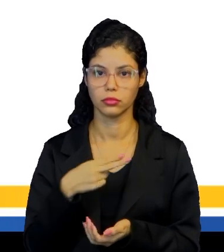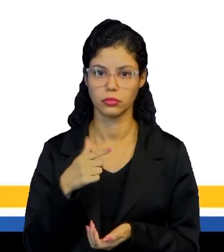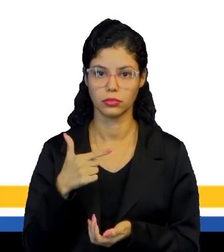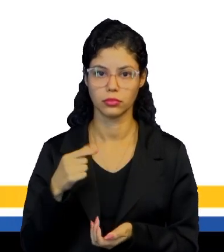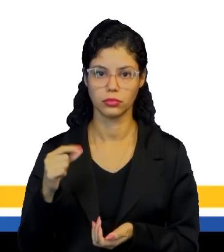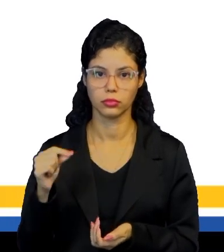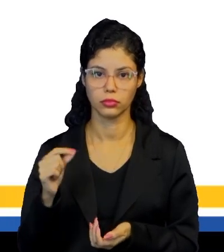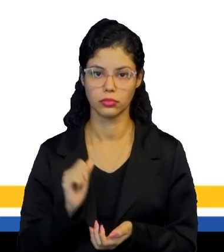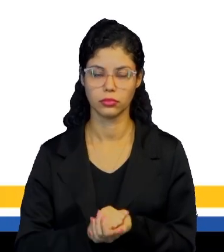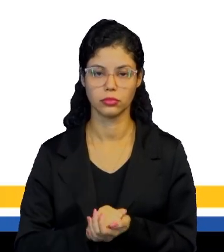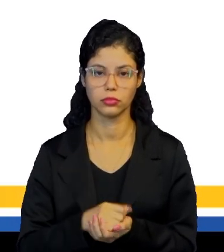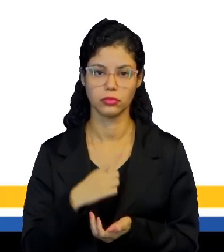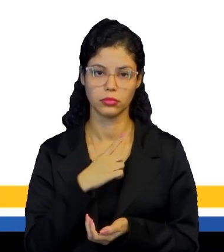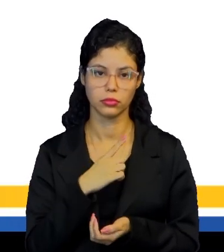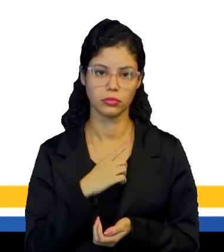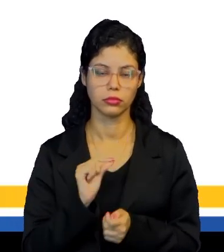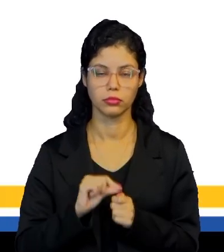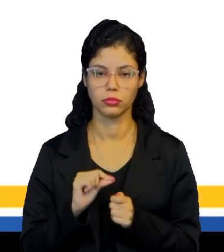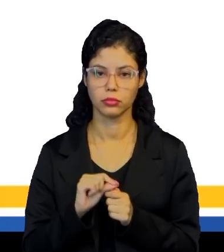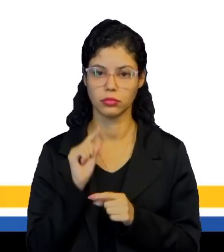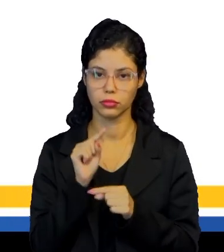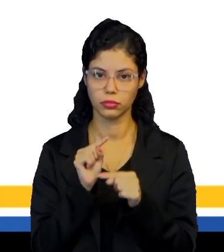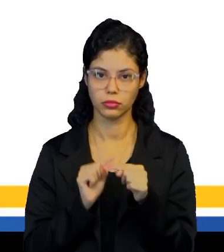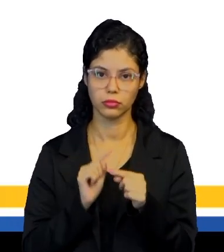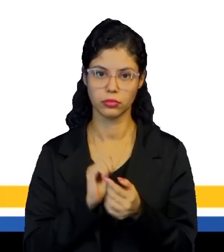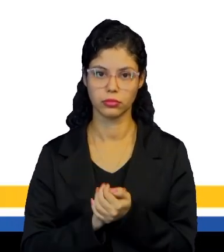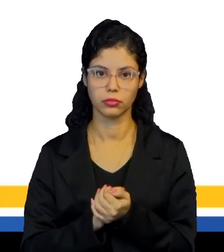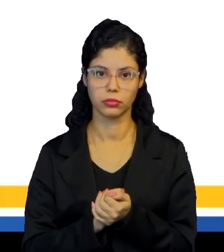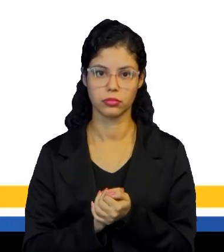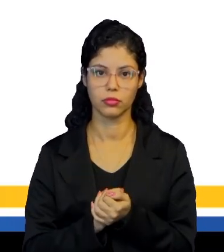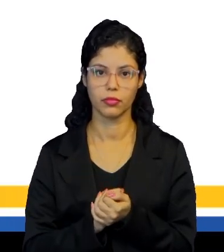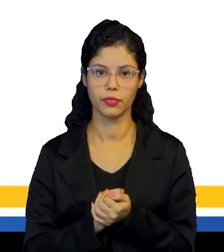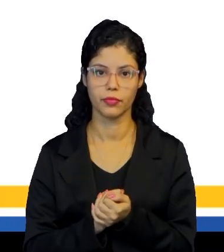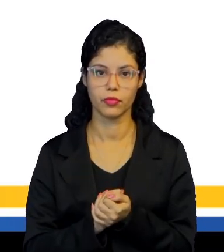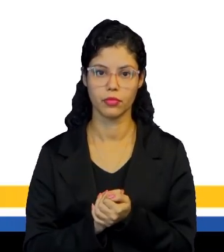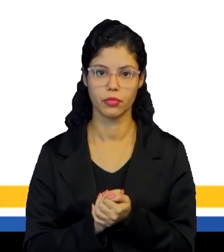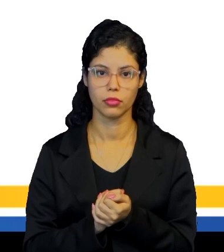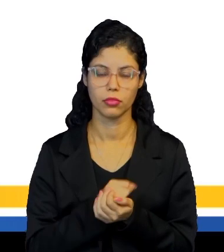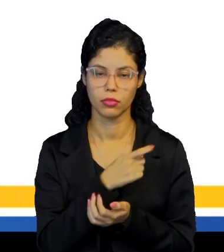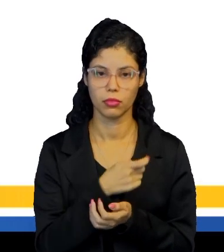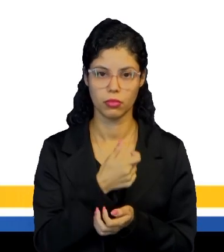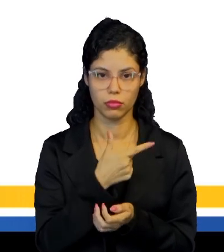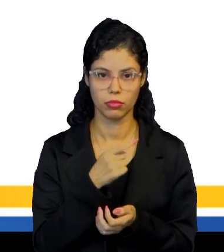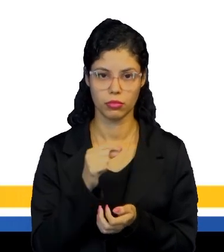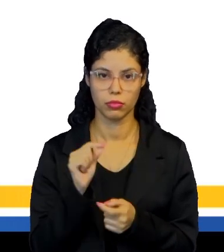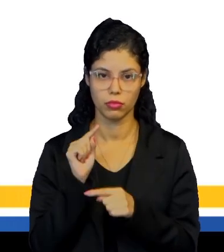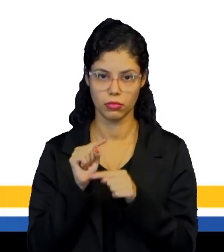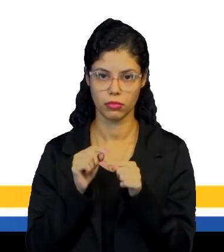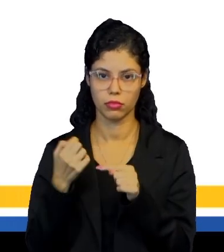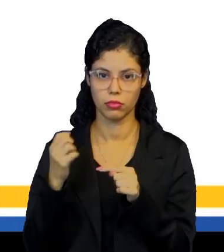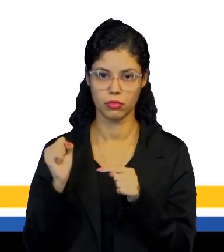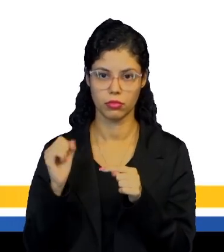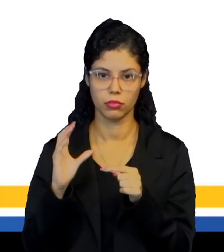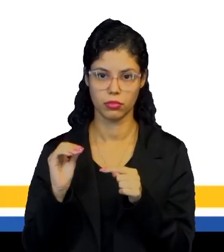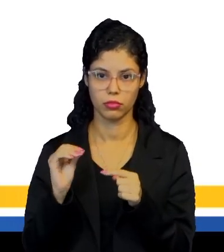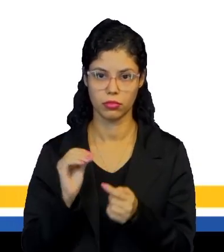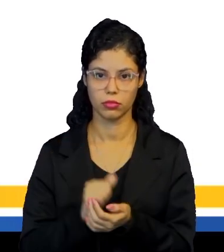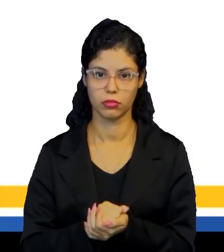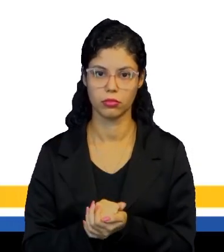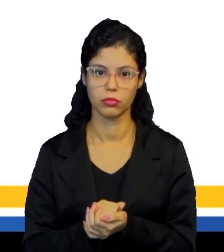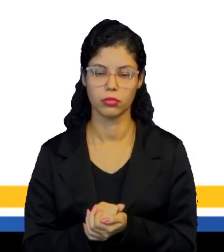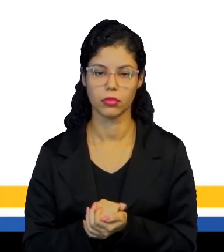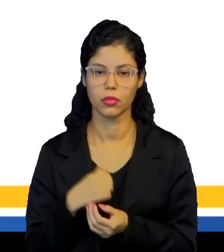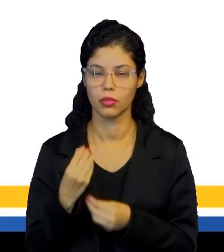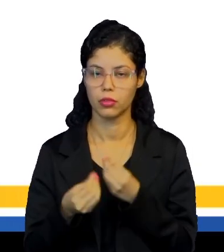200 Então vamos aí de fazer a divisão a x = 200 dividido para 80